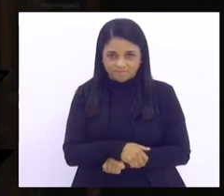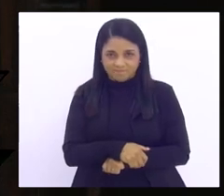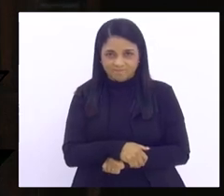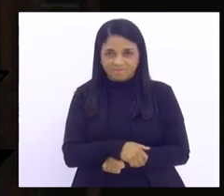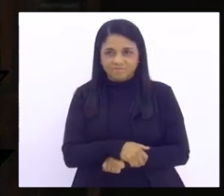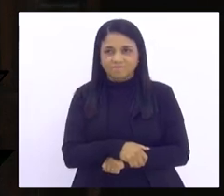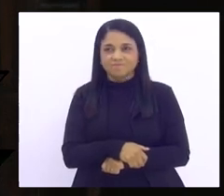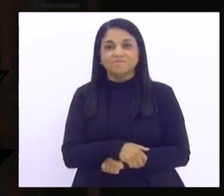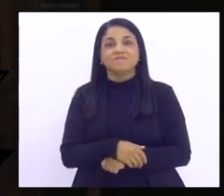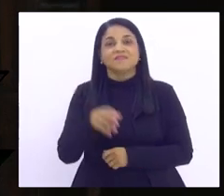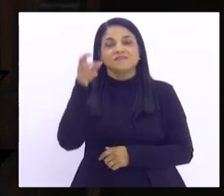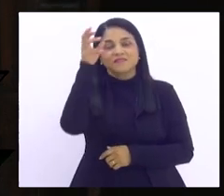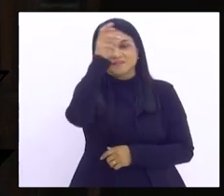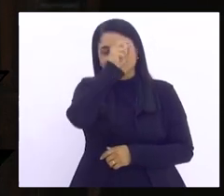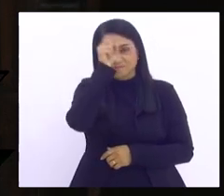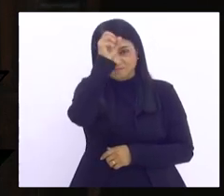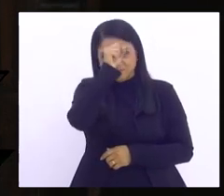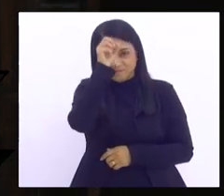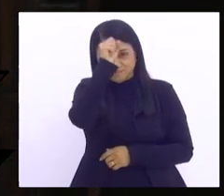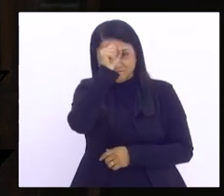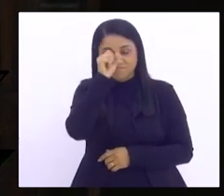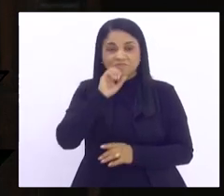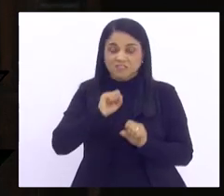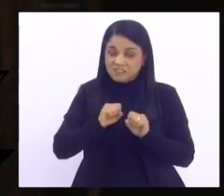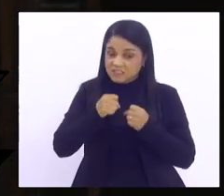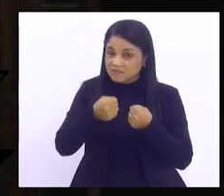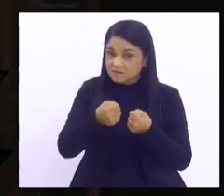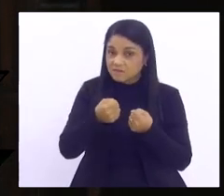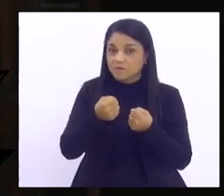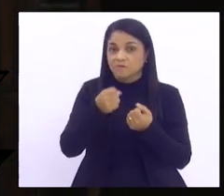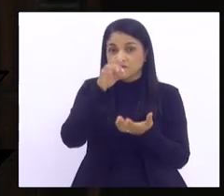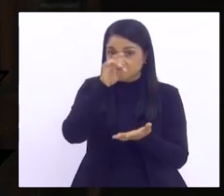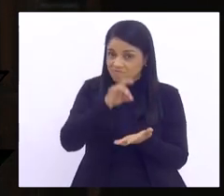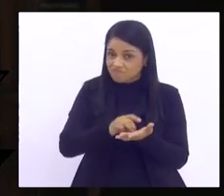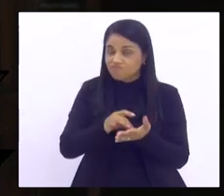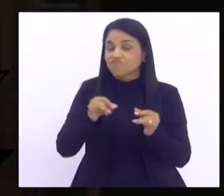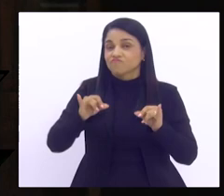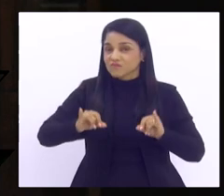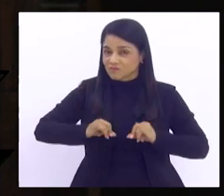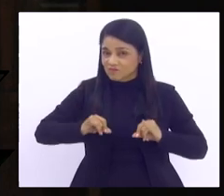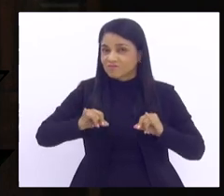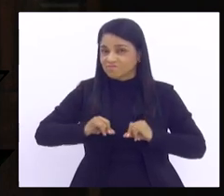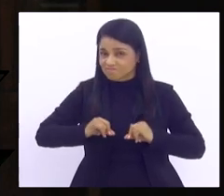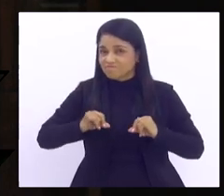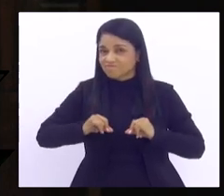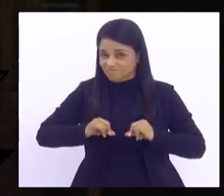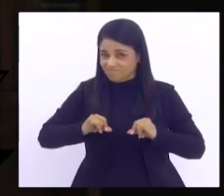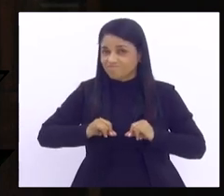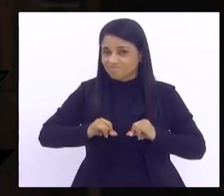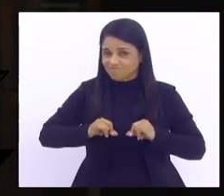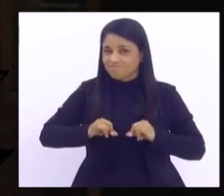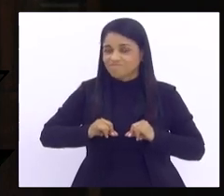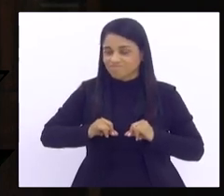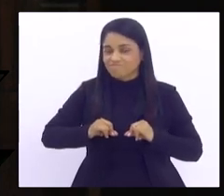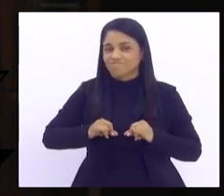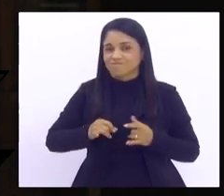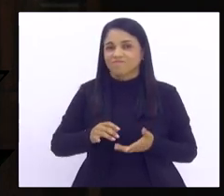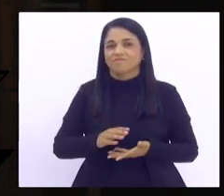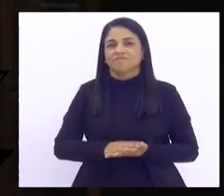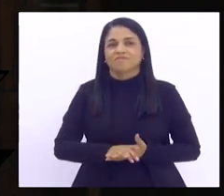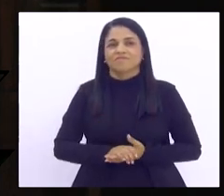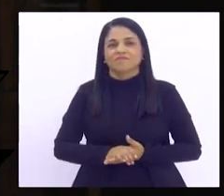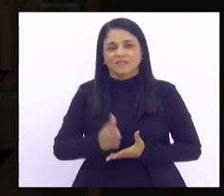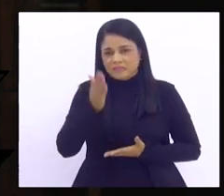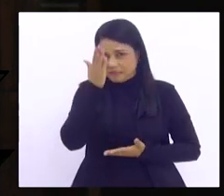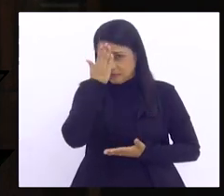Aprendamos que a gente que faz, defende a verdade sofre, hein? Mas temos que estar dispostos a isso.